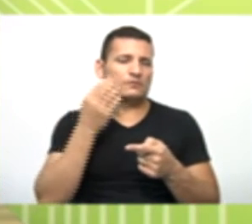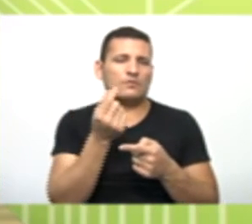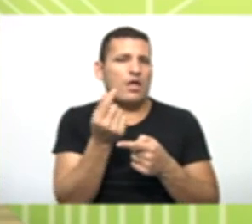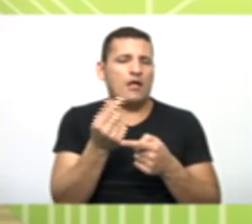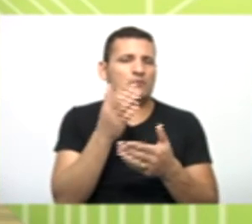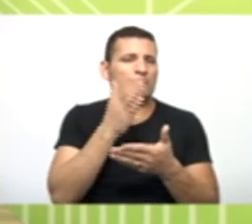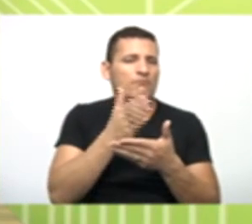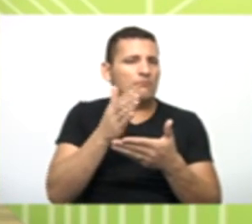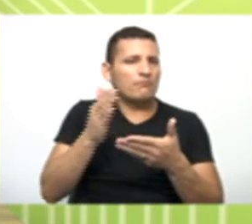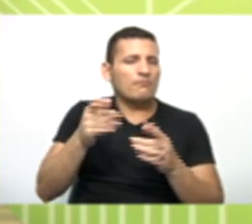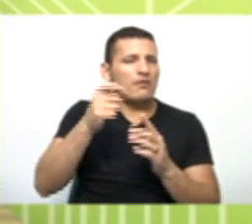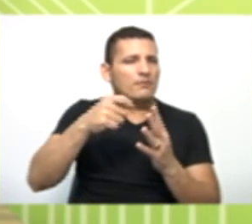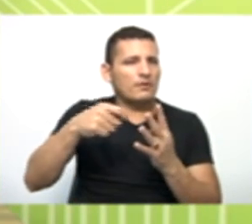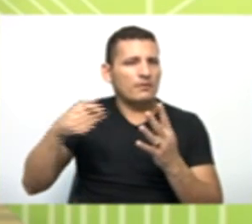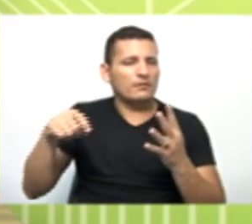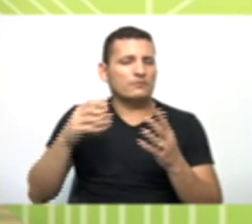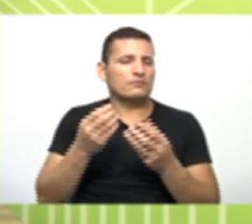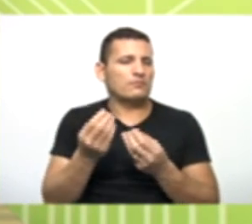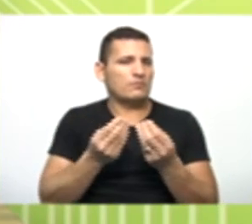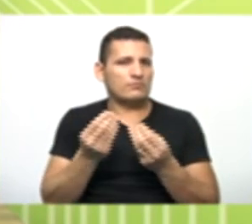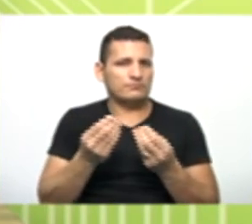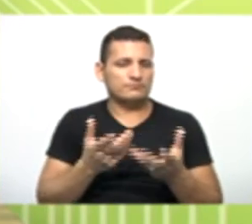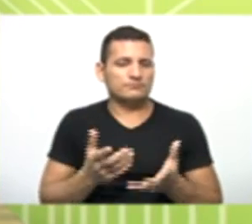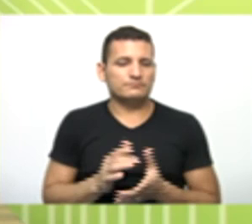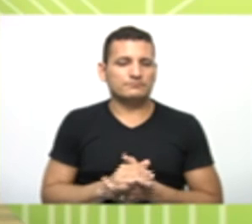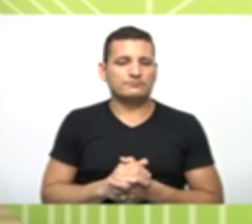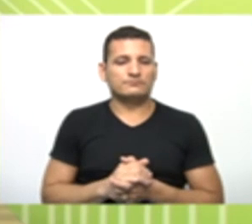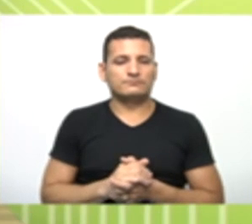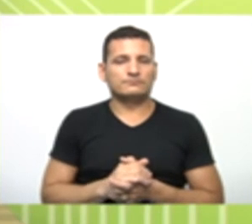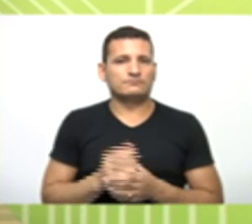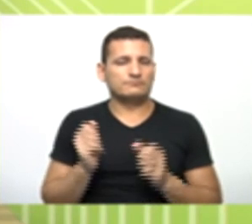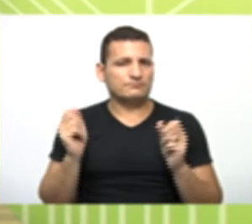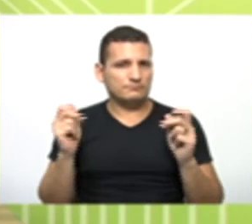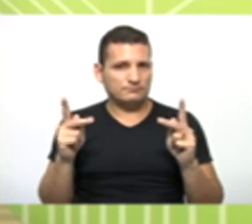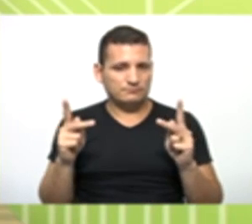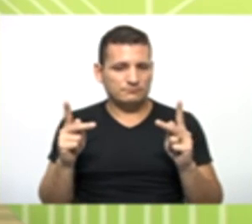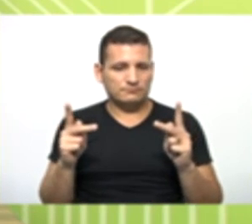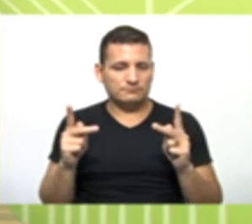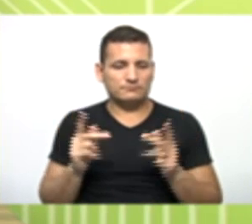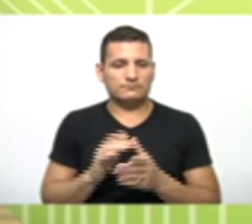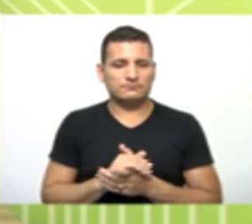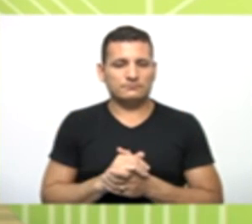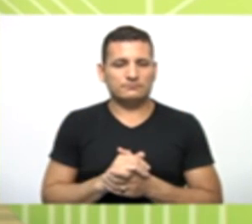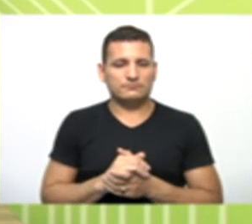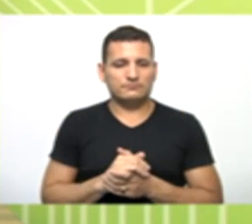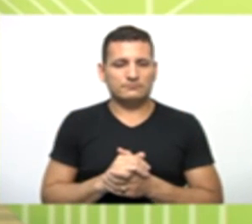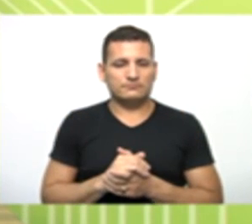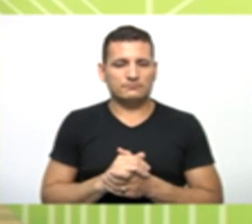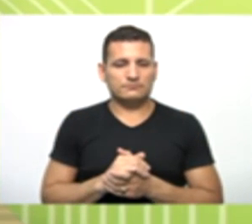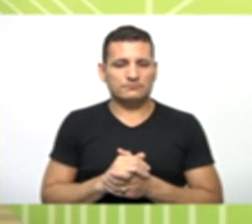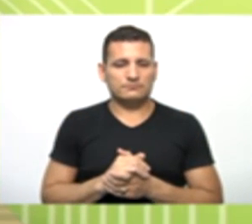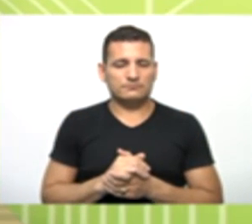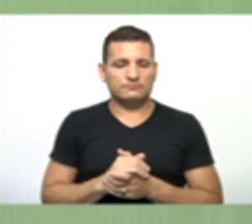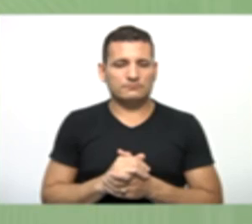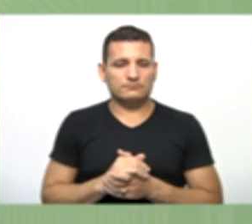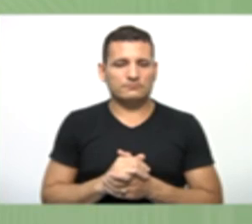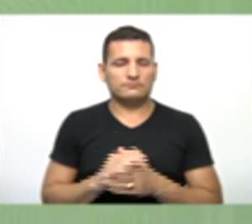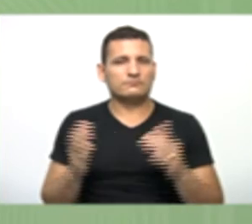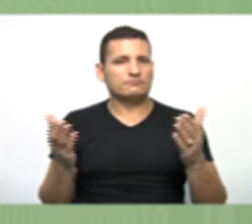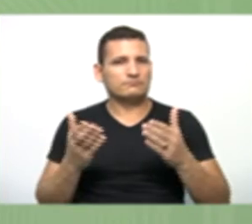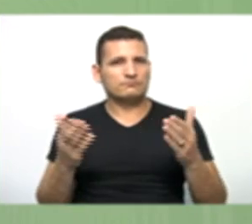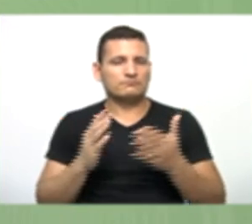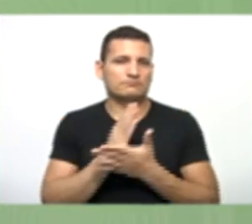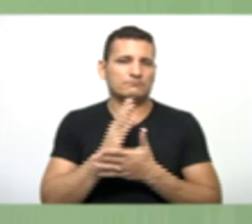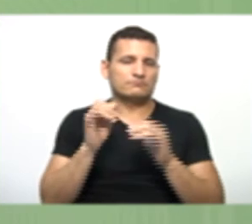mês daqueles 180 mil que eu financiei. Tranquilos? E agora a gente apresenta para os nossos alunos algumas informações das